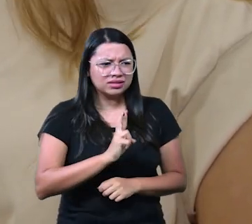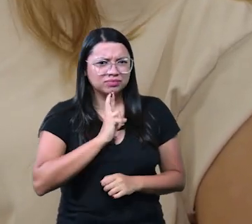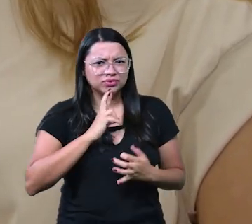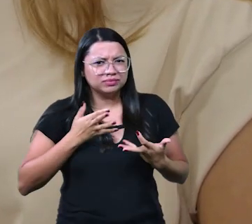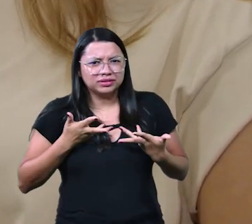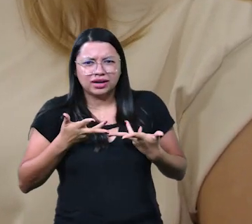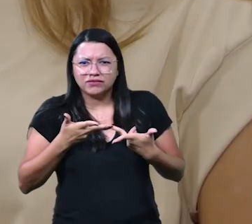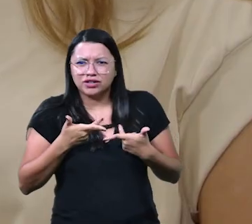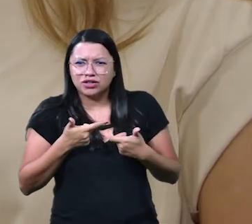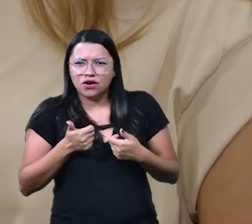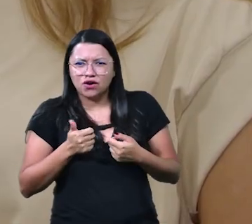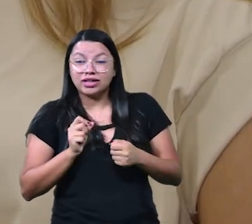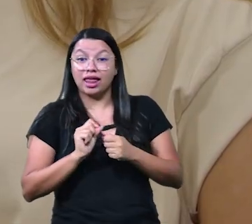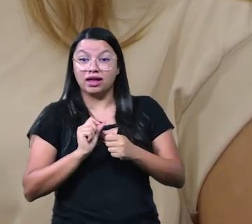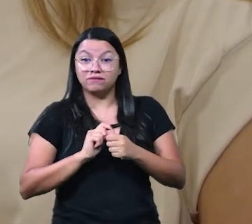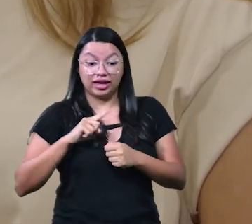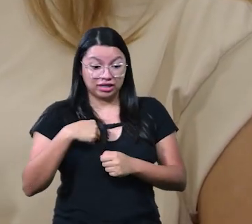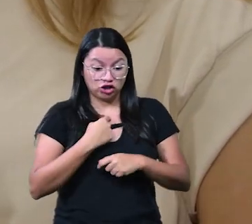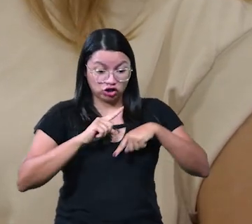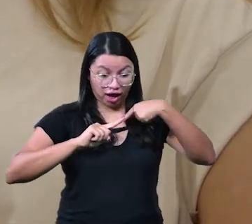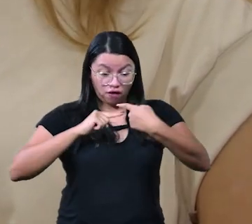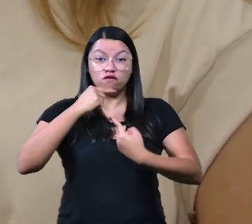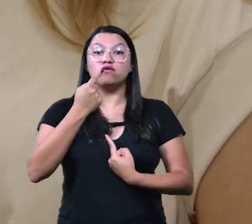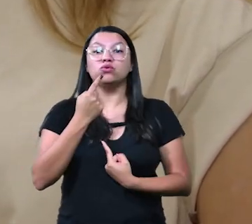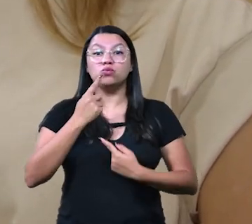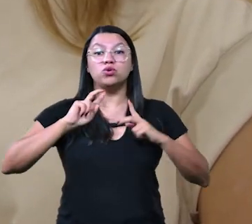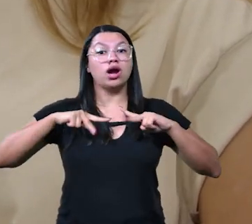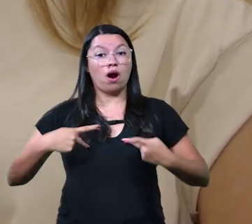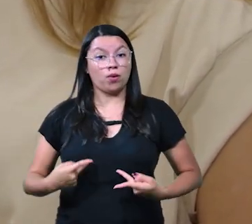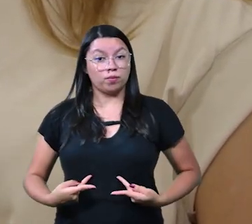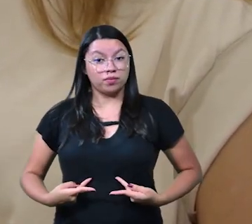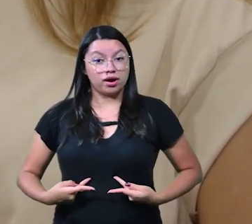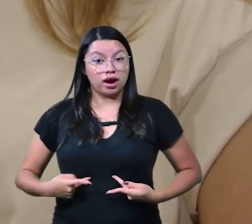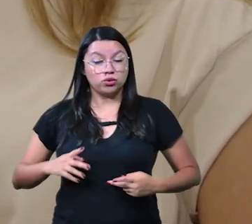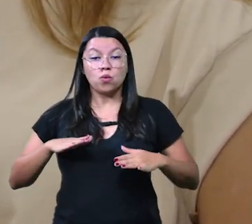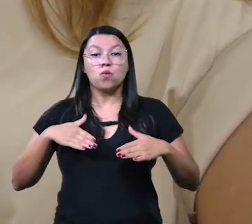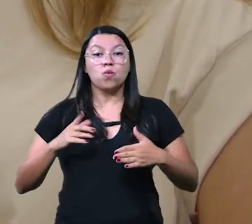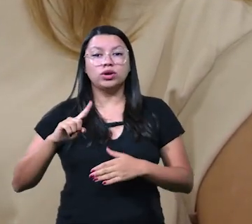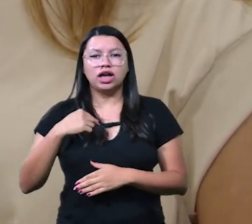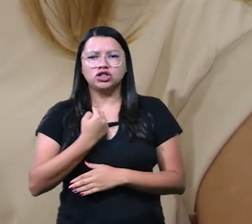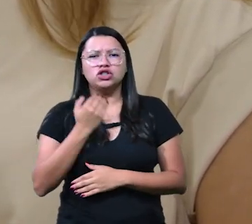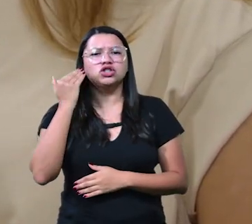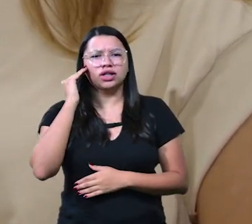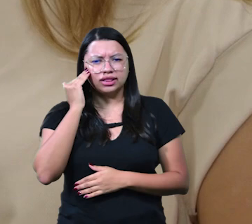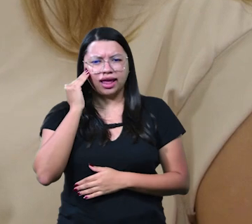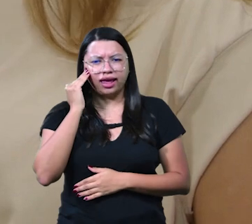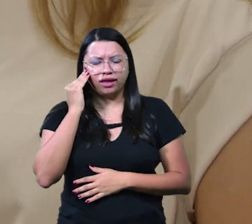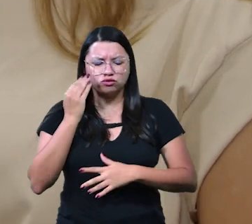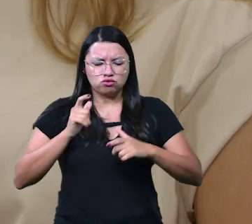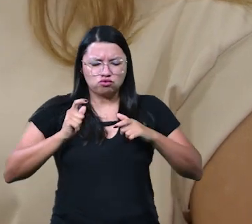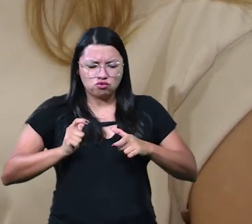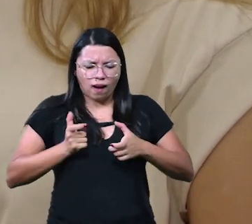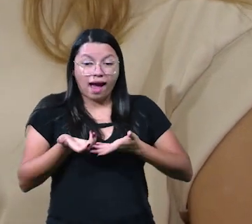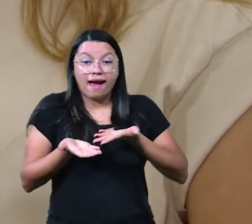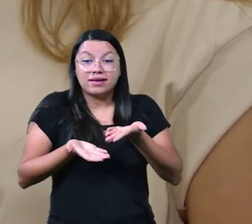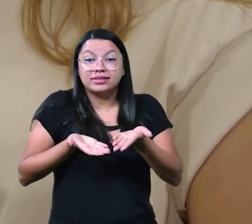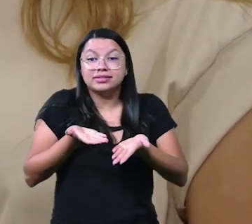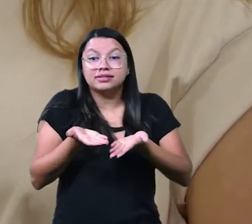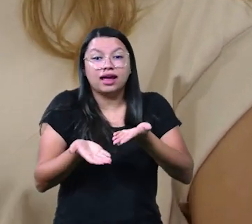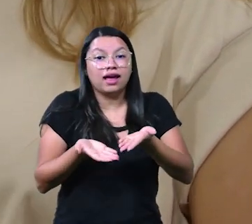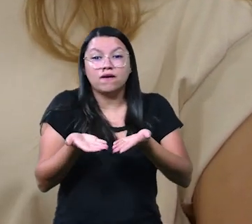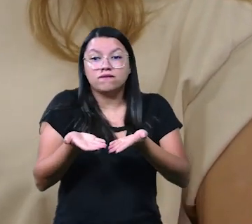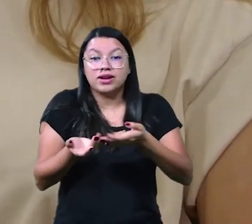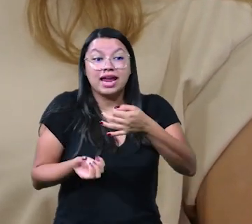faz a gente evoluir, inclusive como ser humano, né? Quando a gente se coloca nesse lugar de servir, de gerar felicidade